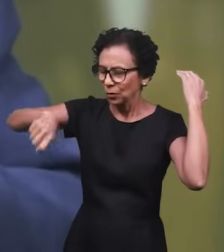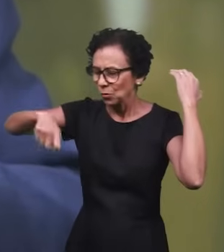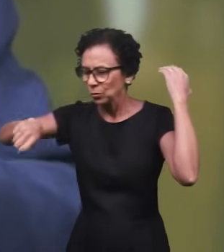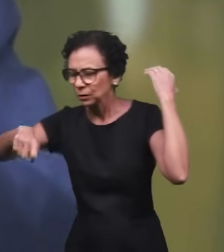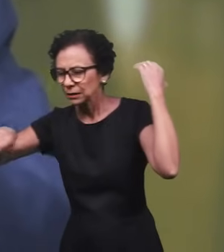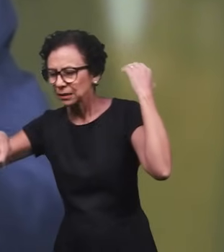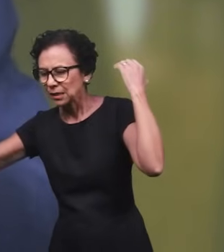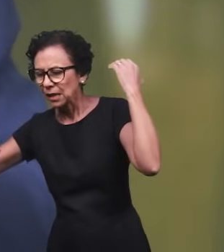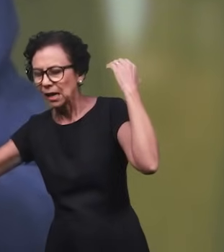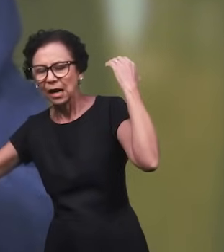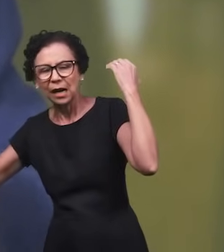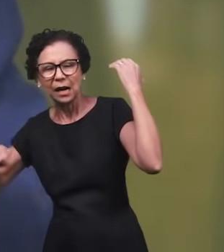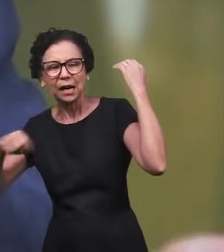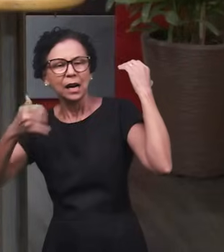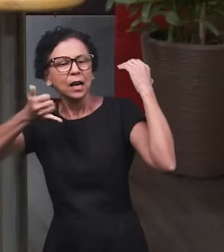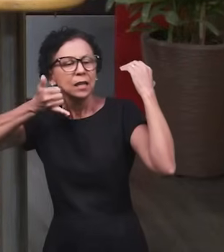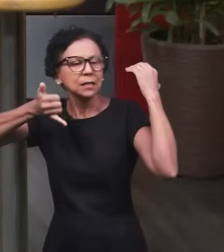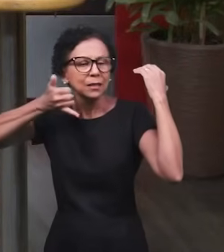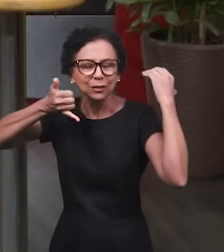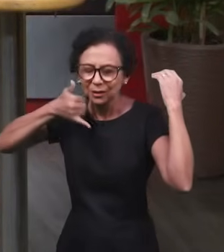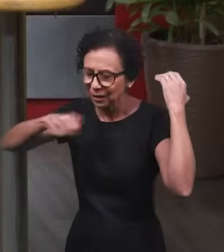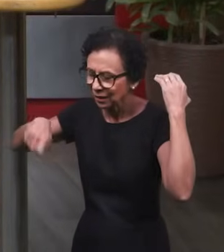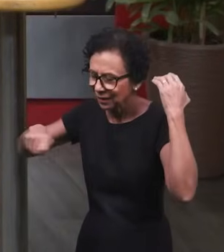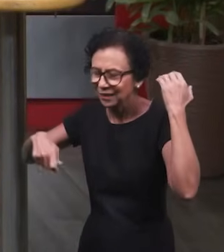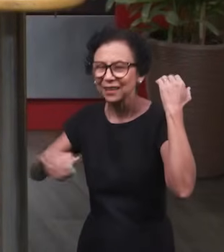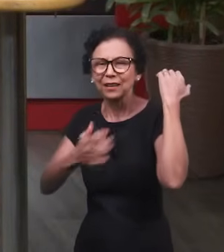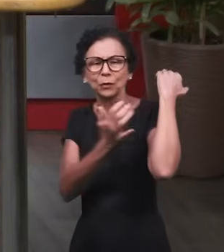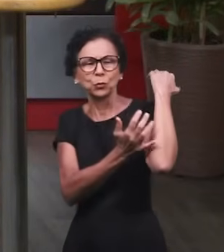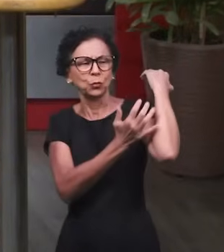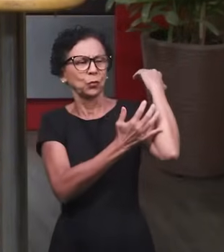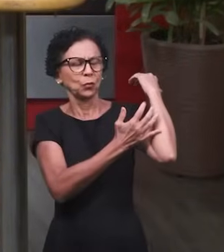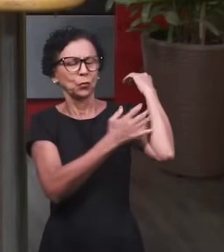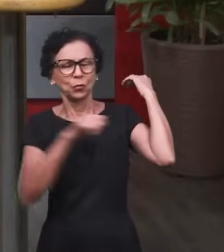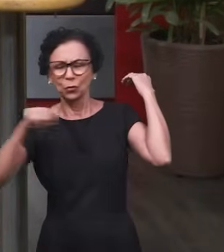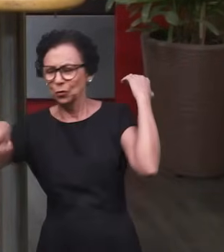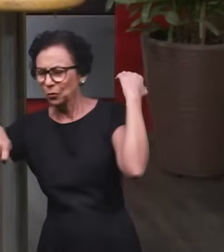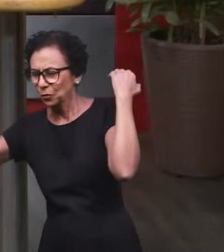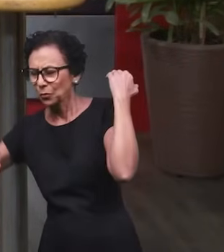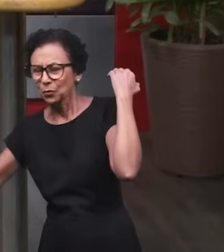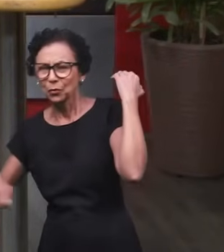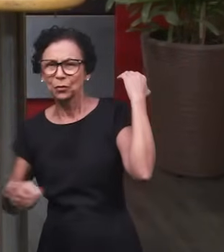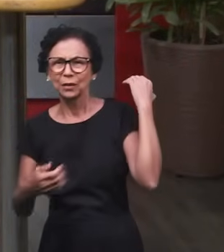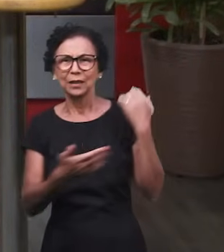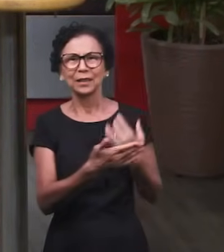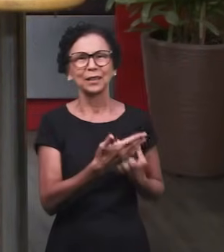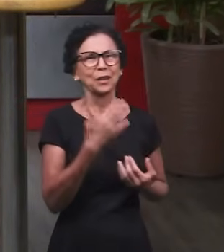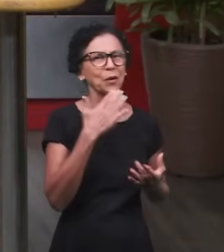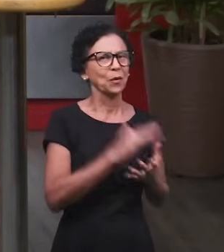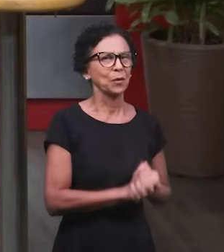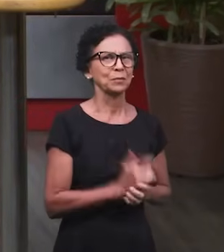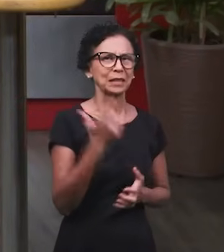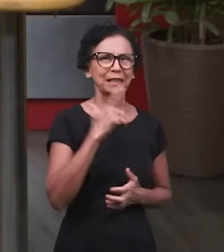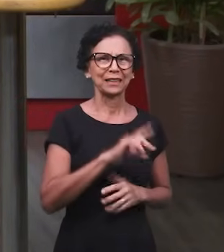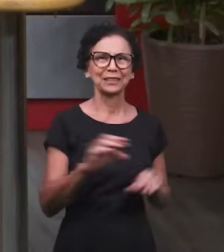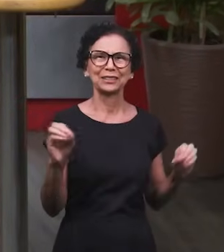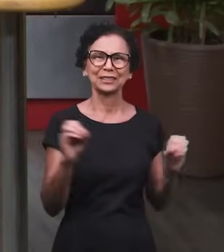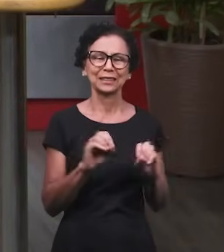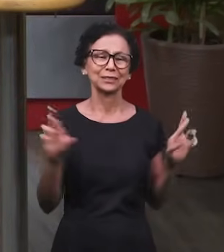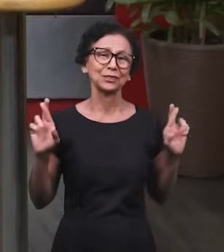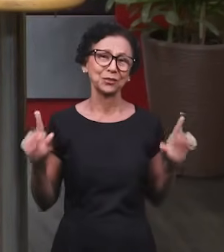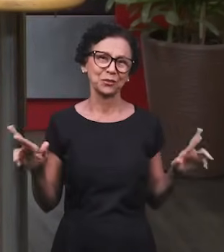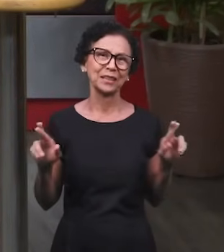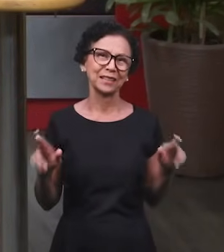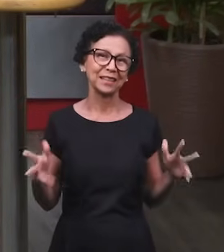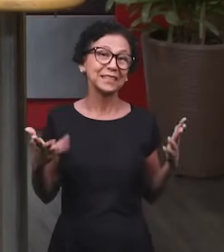ainda certo e fazer outras coisas então a mulher é Ela tem ela tem essa percepção geral que o homem é mais racional é direcionado